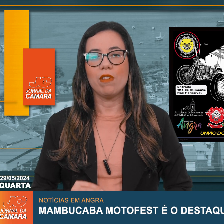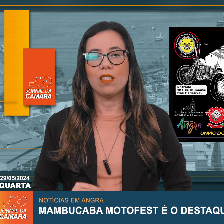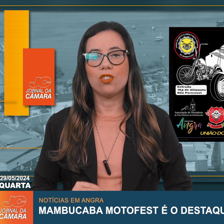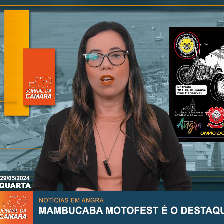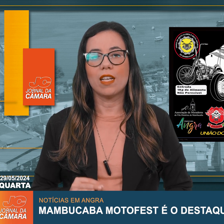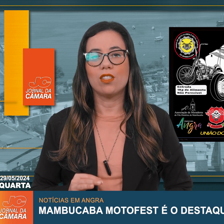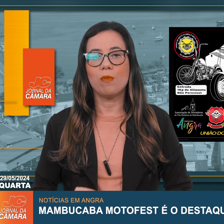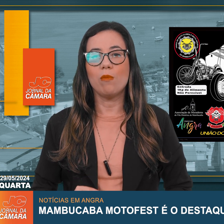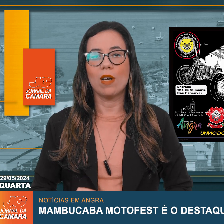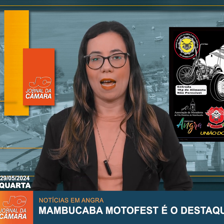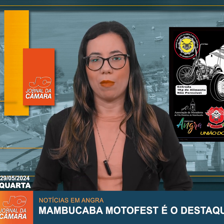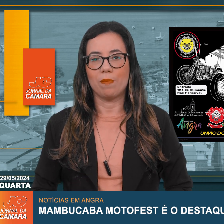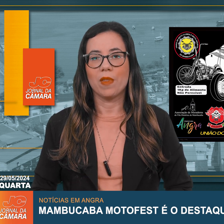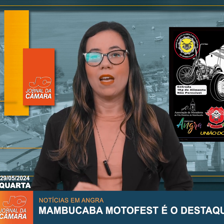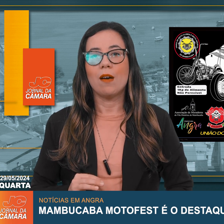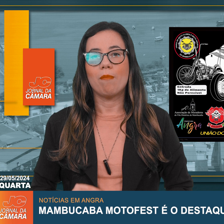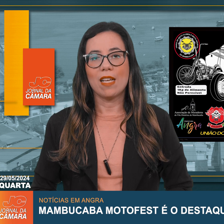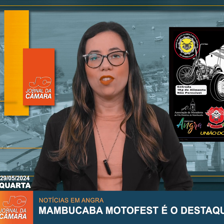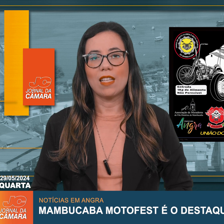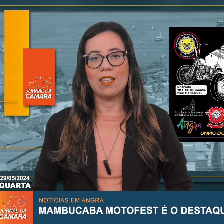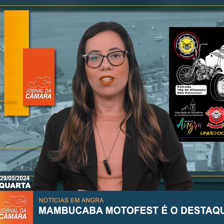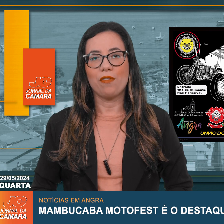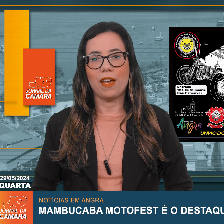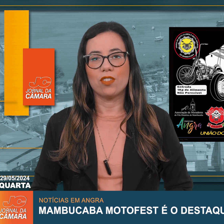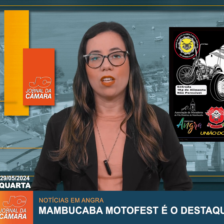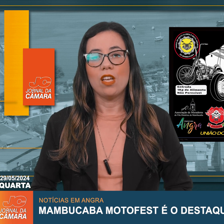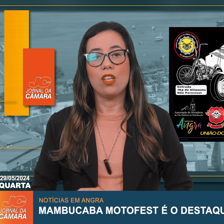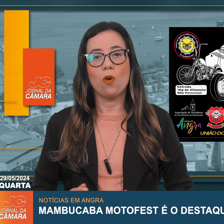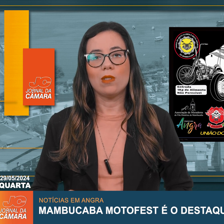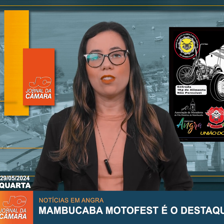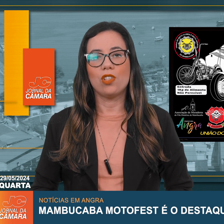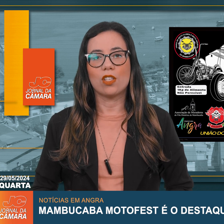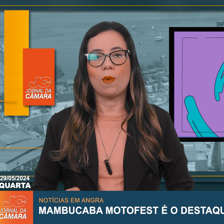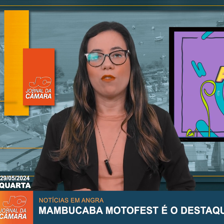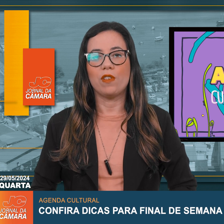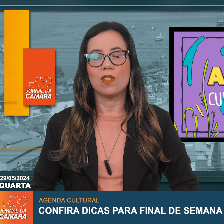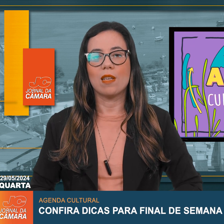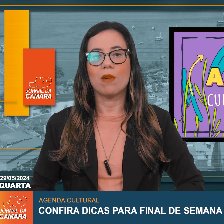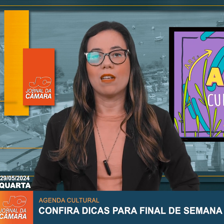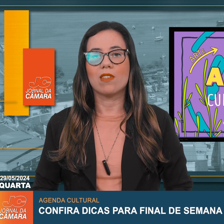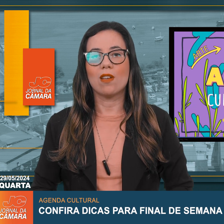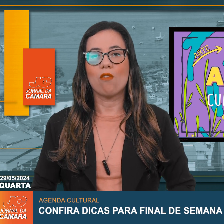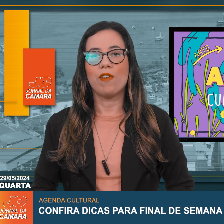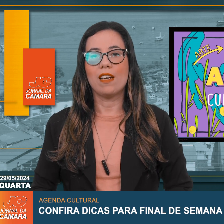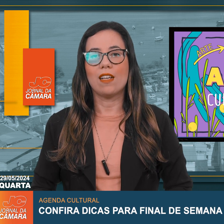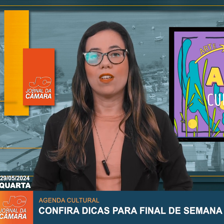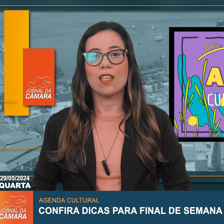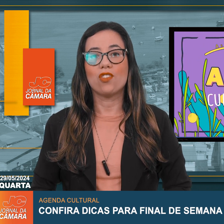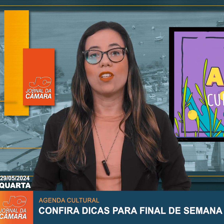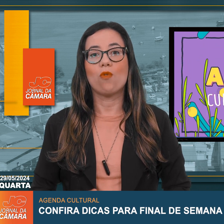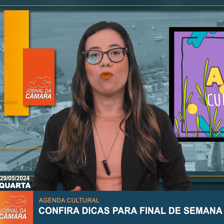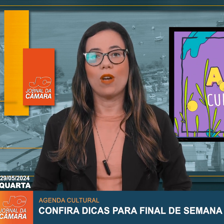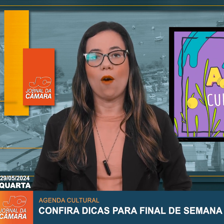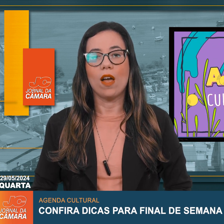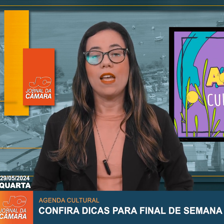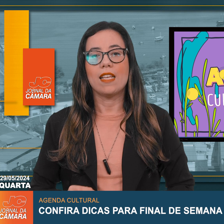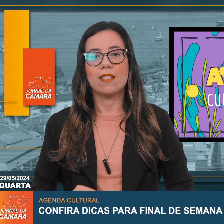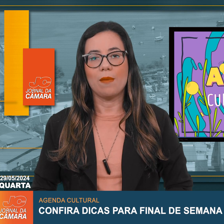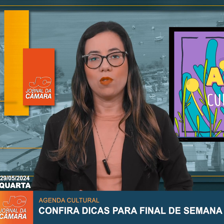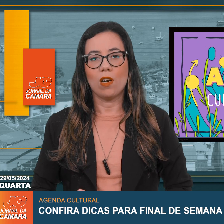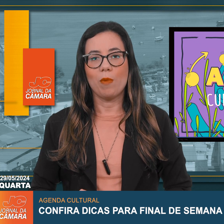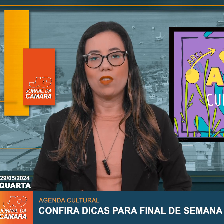domingo na Vila Histórica de Mambucaba. Mais detalhes da festa e outras dicas para o fim de semana você confere na nossa agenda